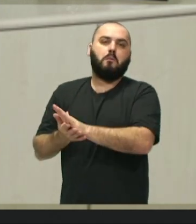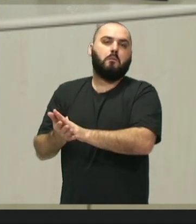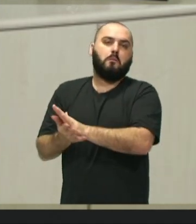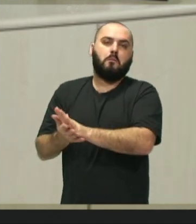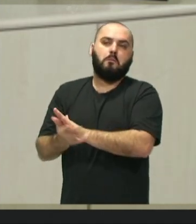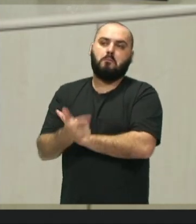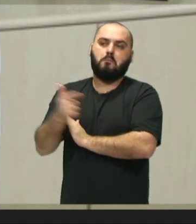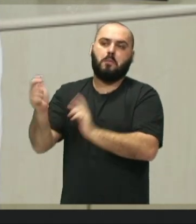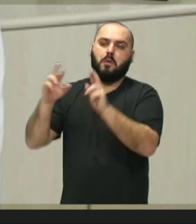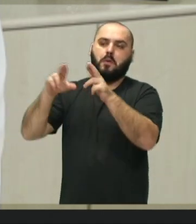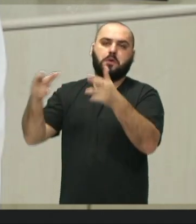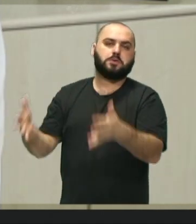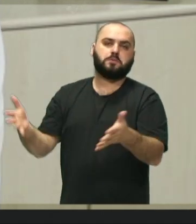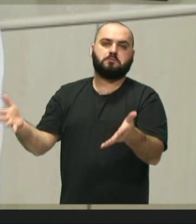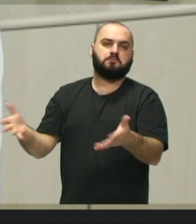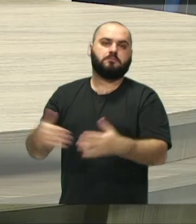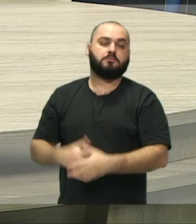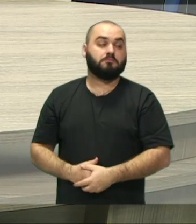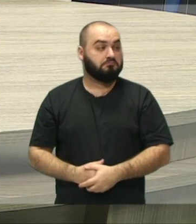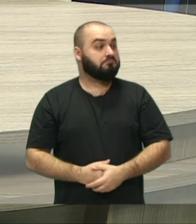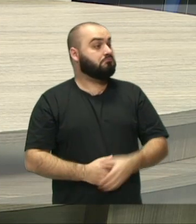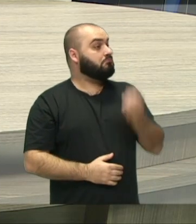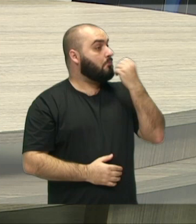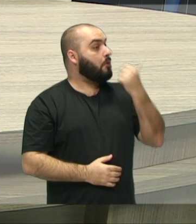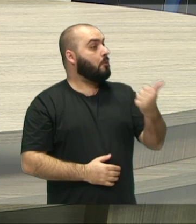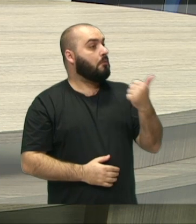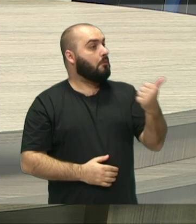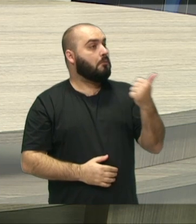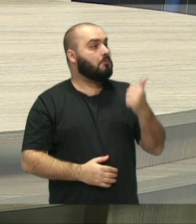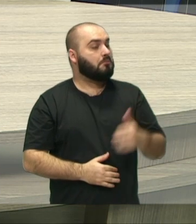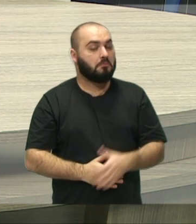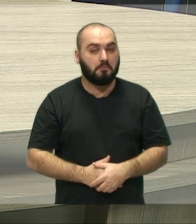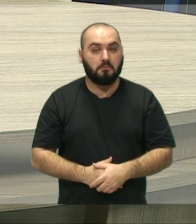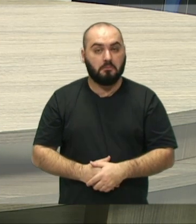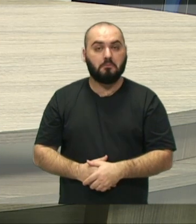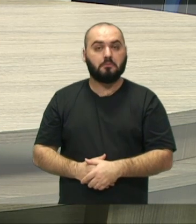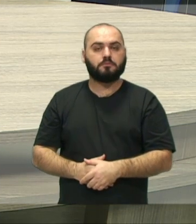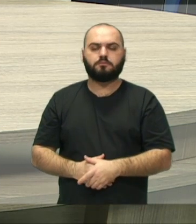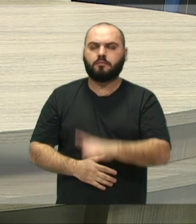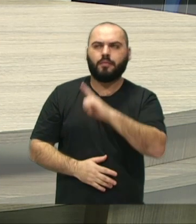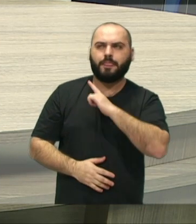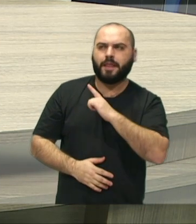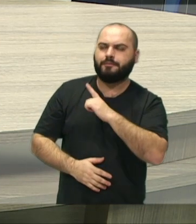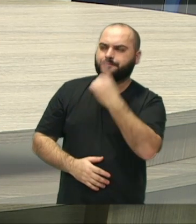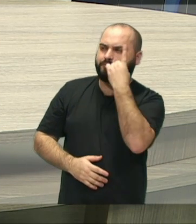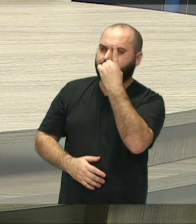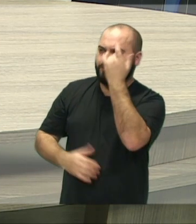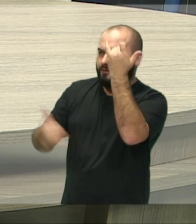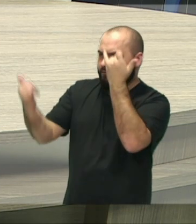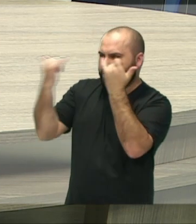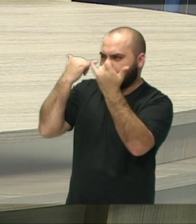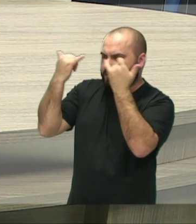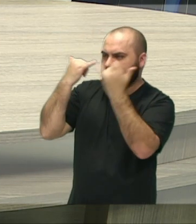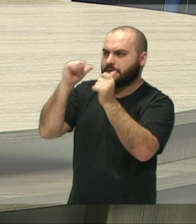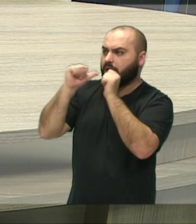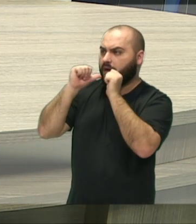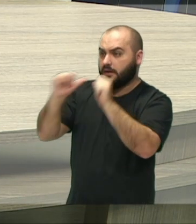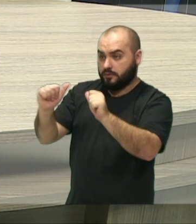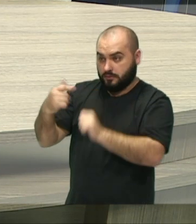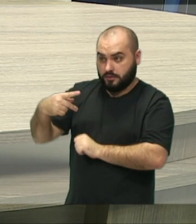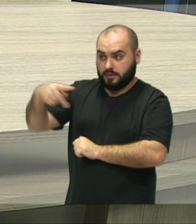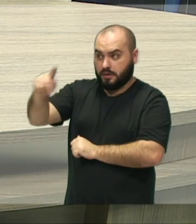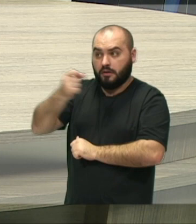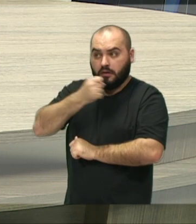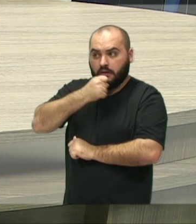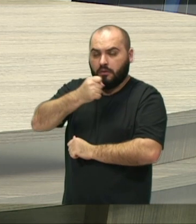a região. Que bom. Eu recebi, acho que uma notícia aí da assessoria de imprensa de vocês, de